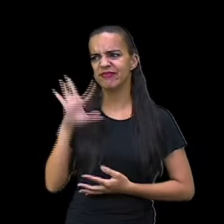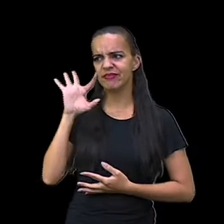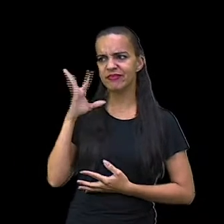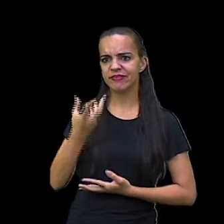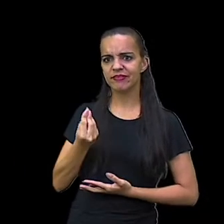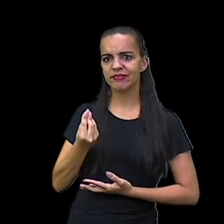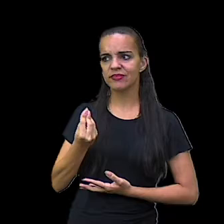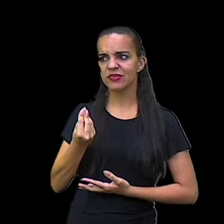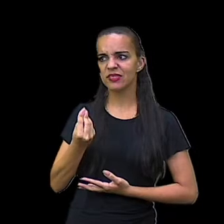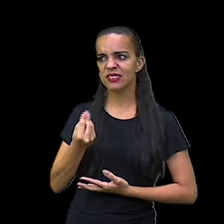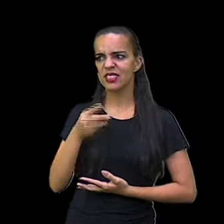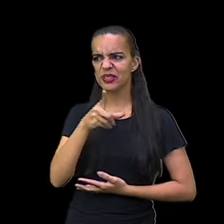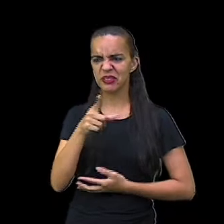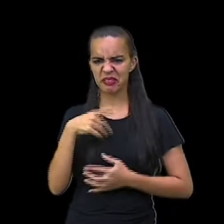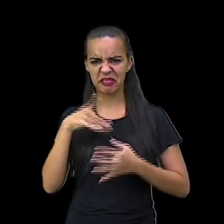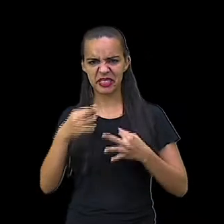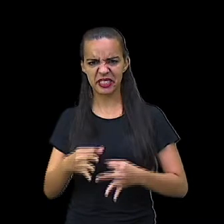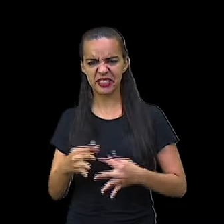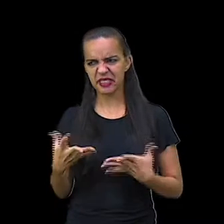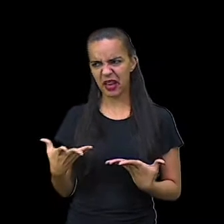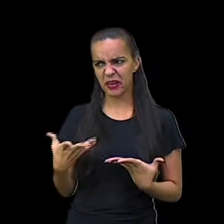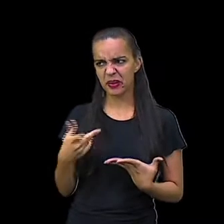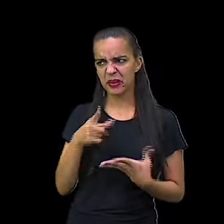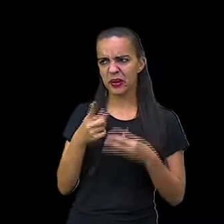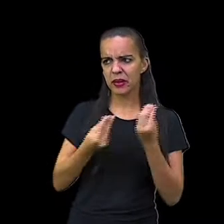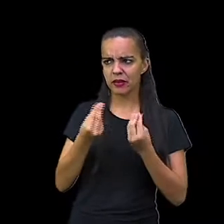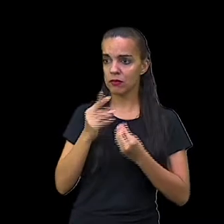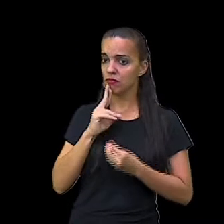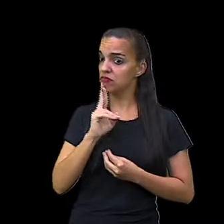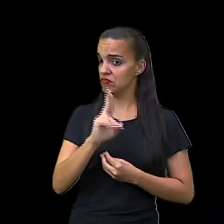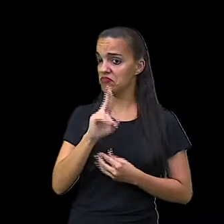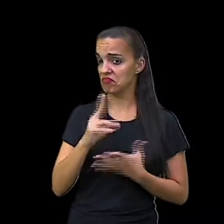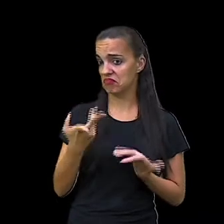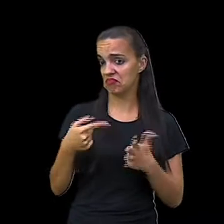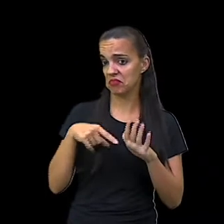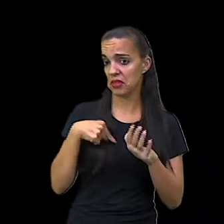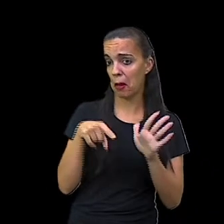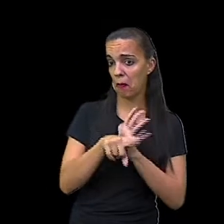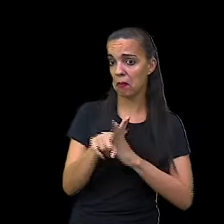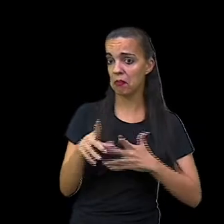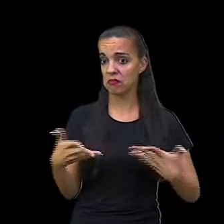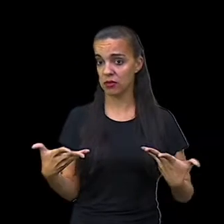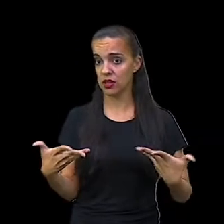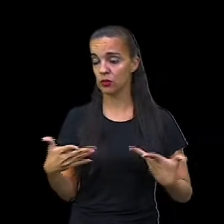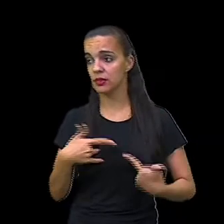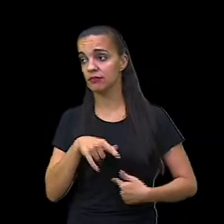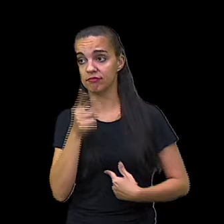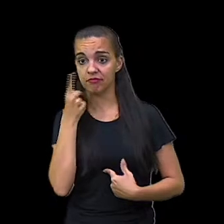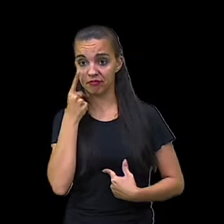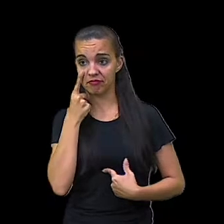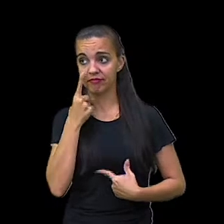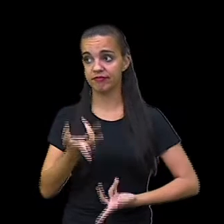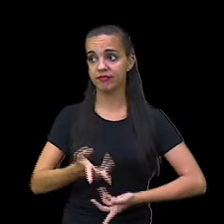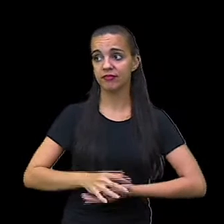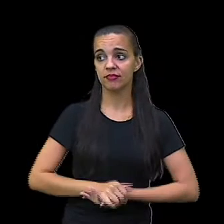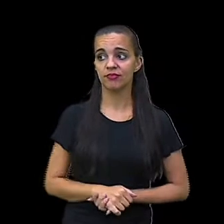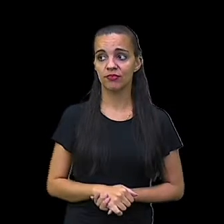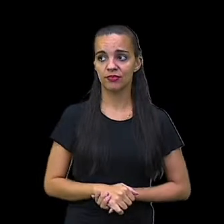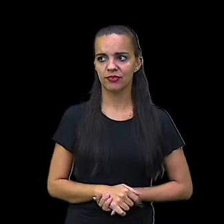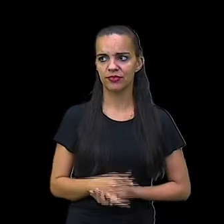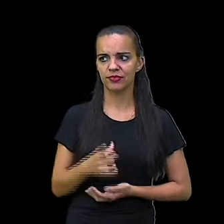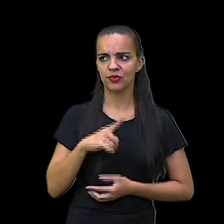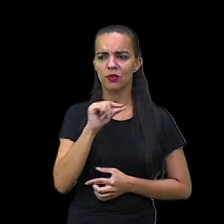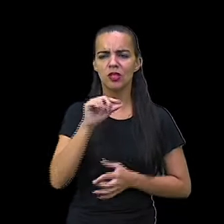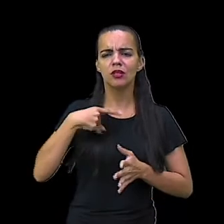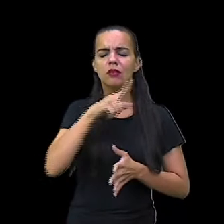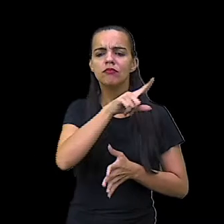que isso dá certo? Vamos responder essa pergunta ao longo da nossa aula. A